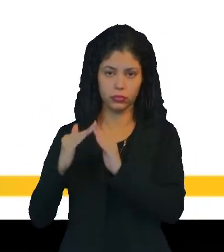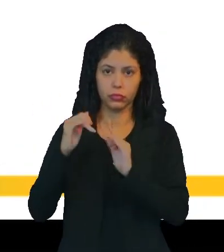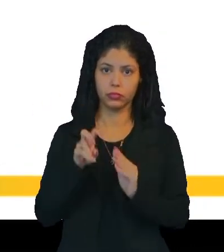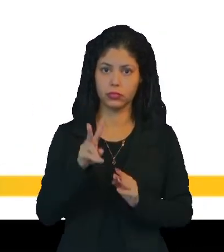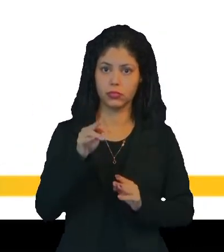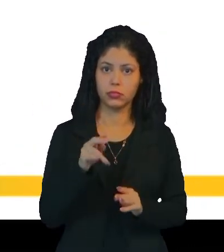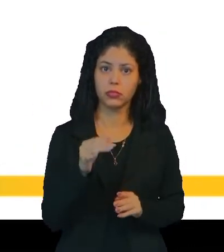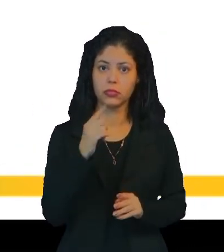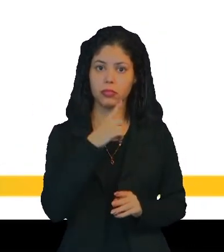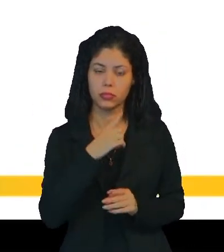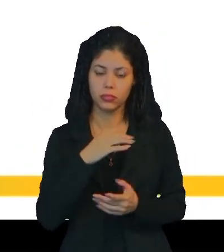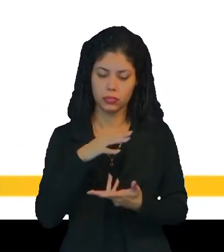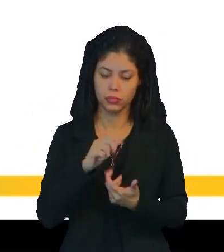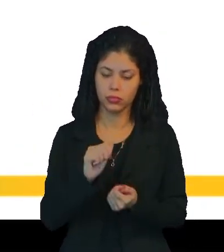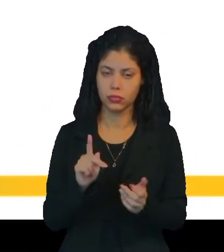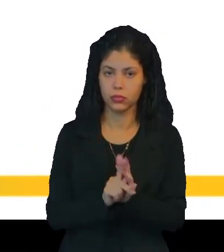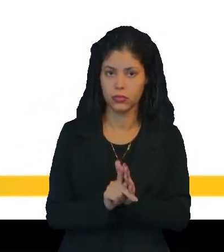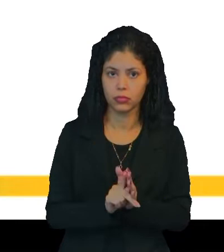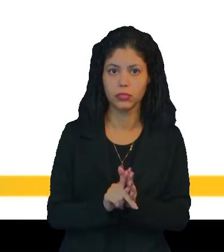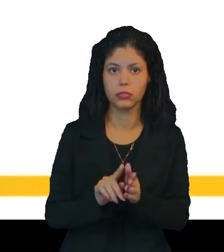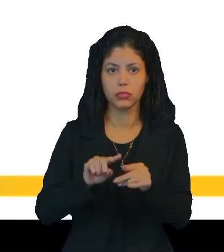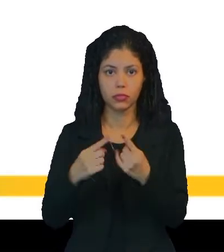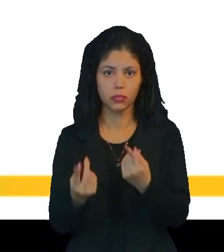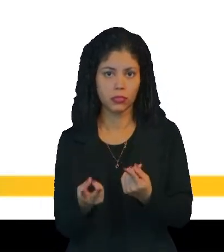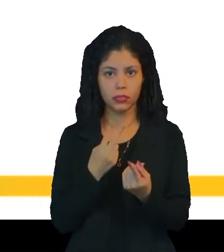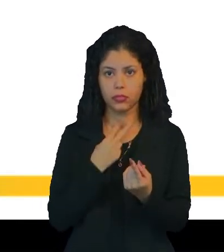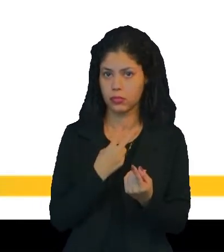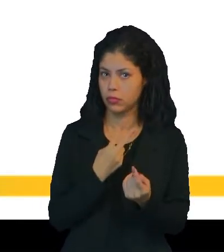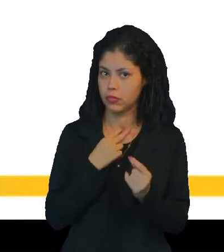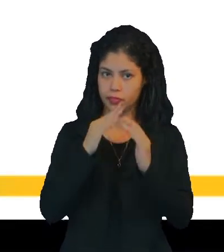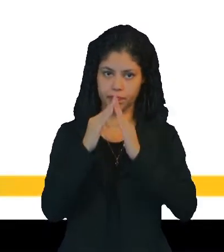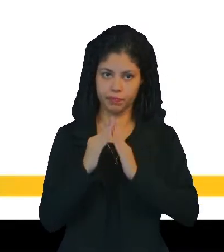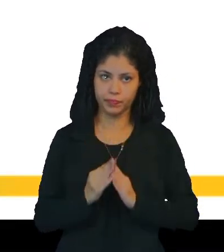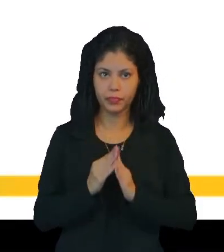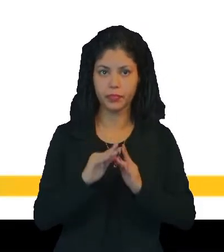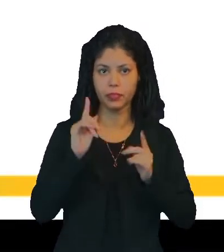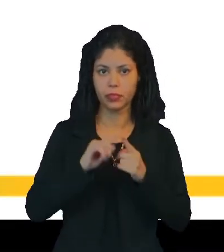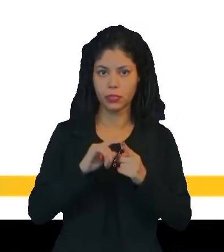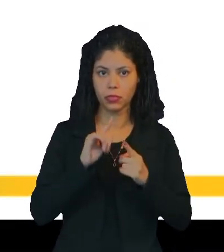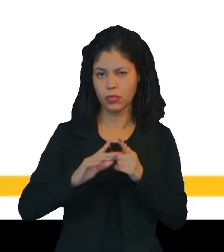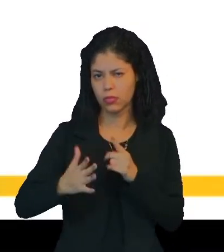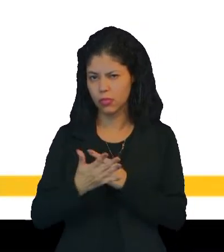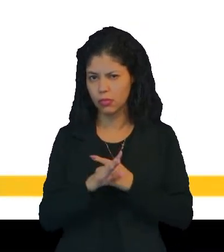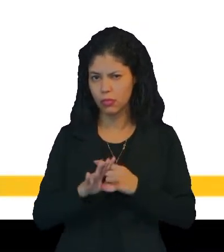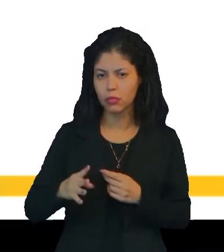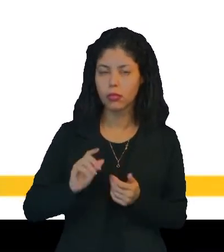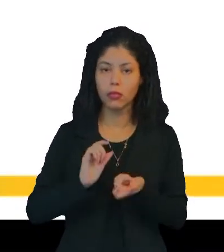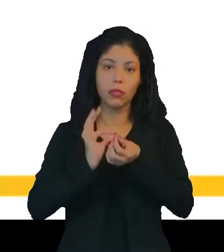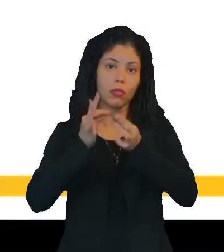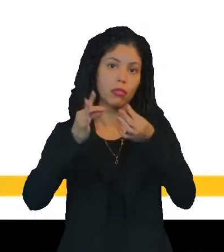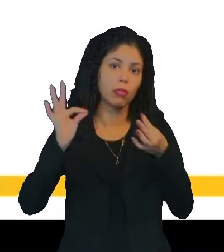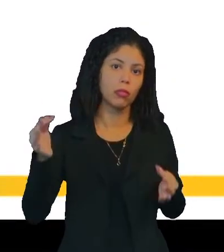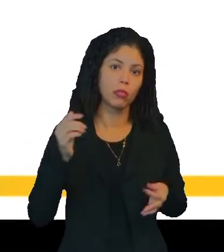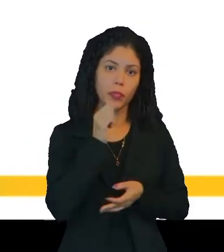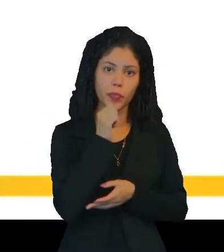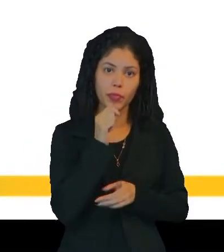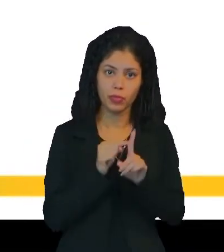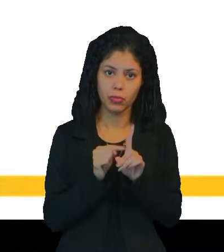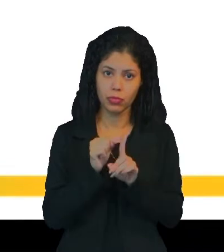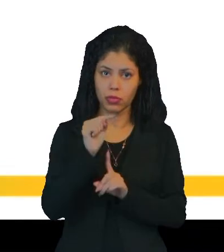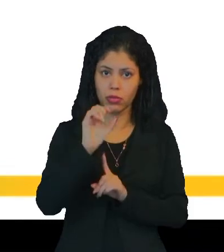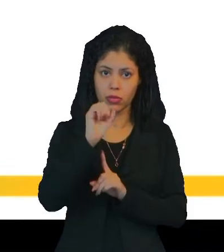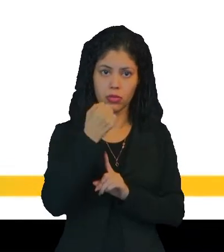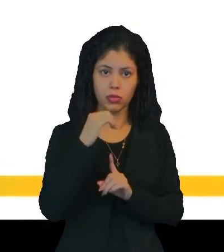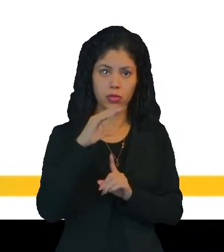Vênus, que tem o tamanho da Terra, mas não poderia nos abrigar. Vênus tem uma atmosfera tão espessa que não conseguiríamos nem